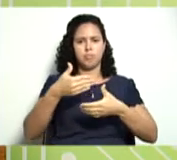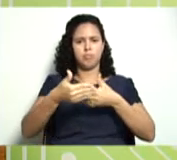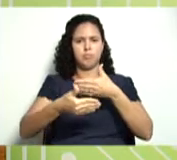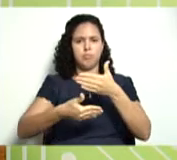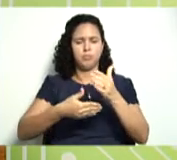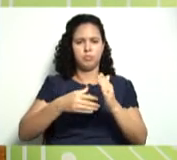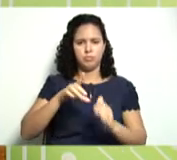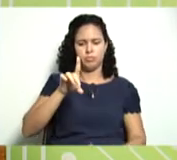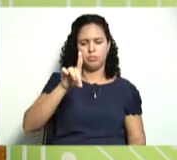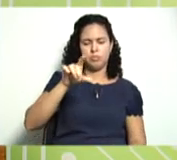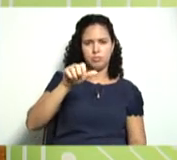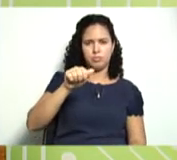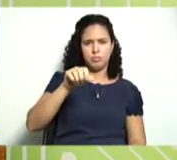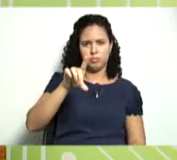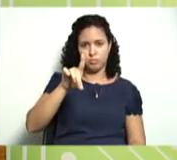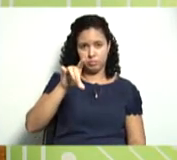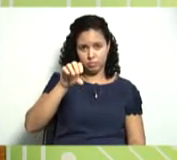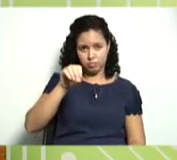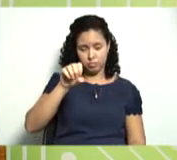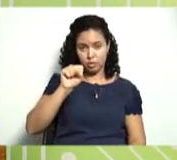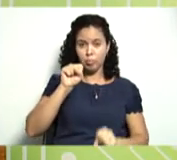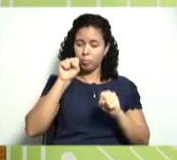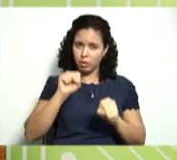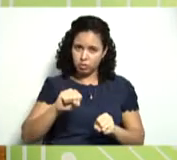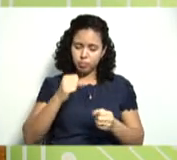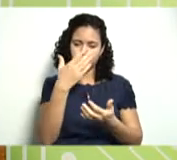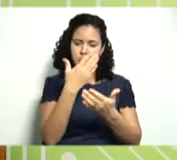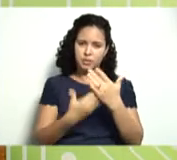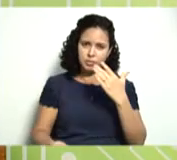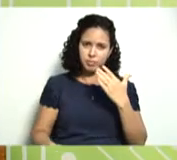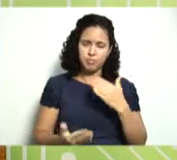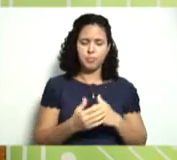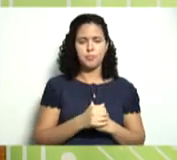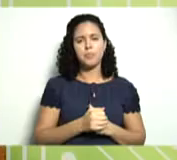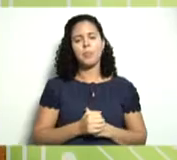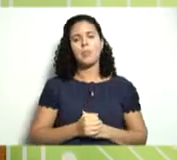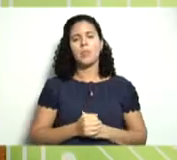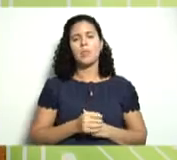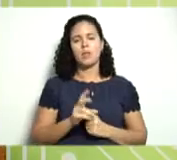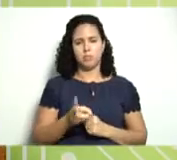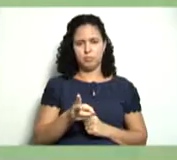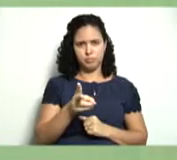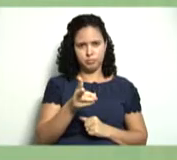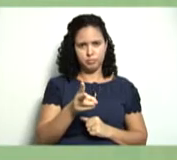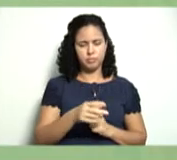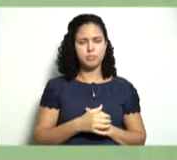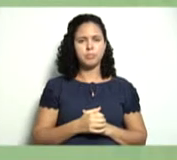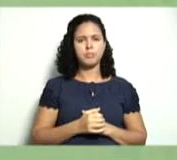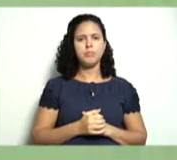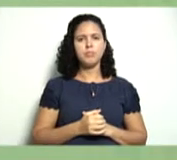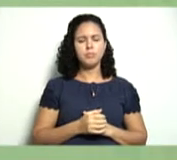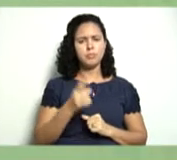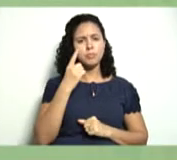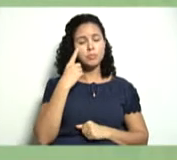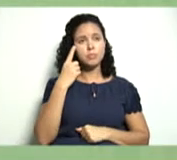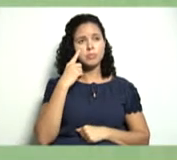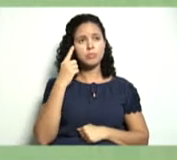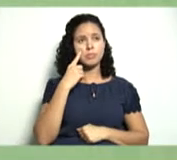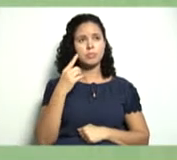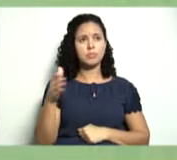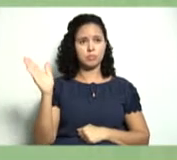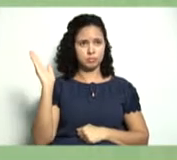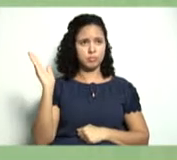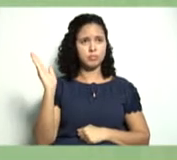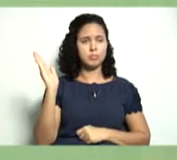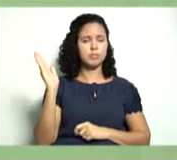dados vão ficar comprometido certo continuando bom vim aqui ó observam que a gente